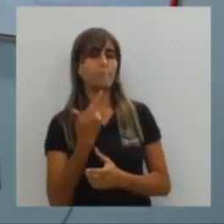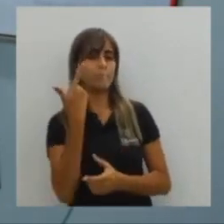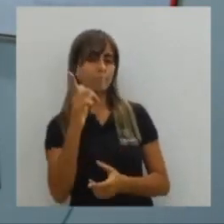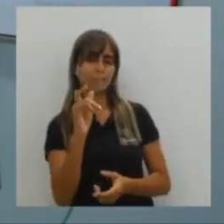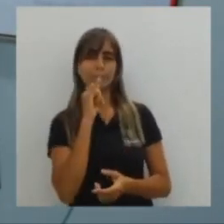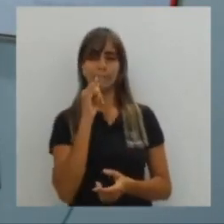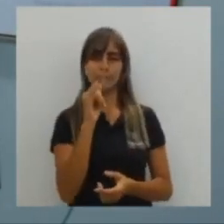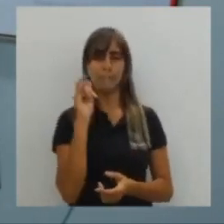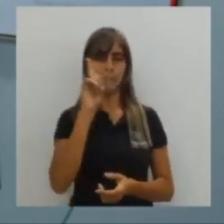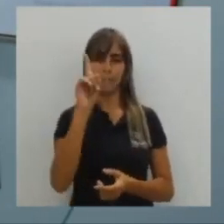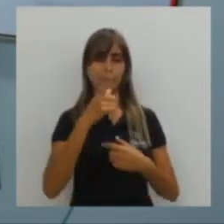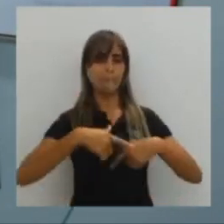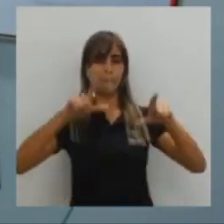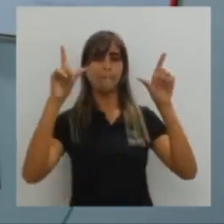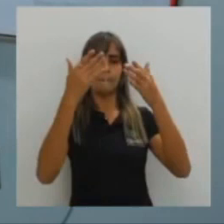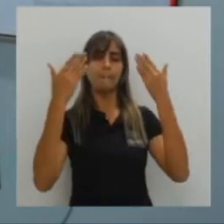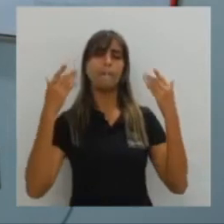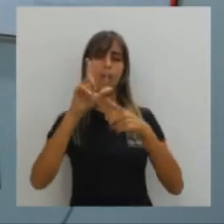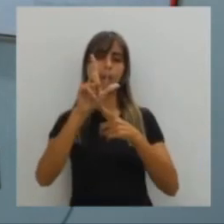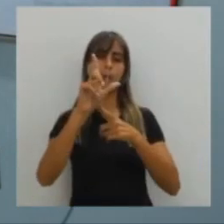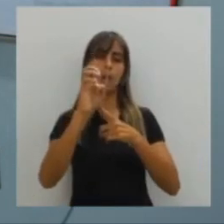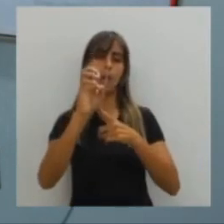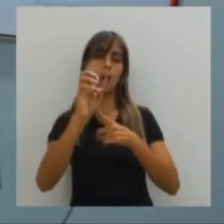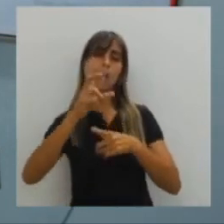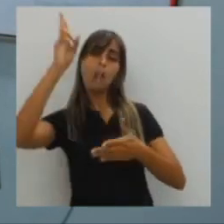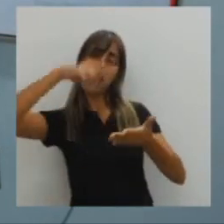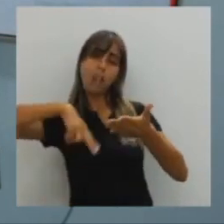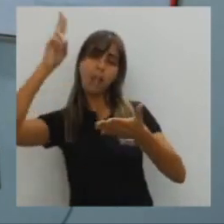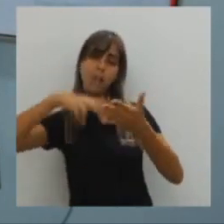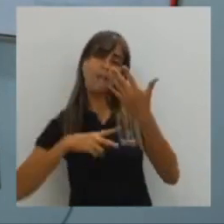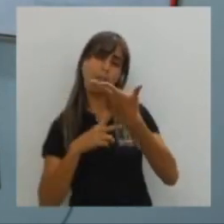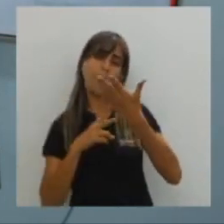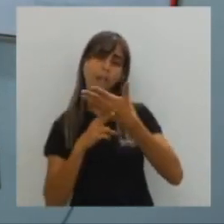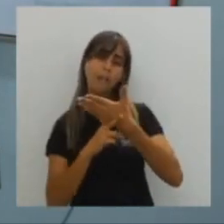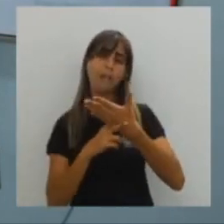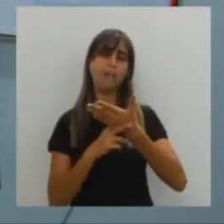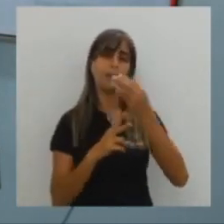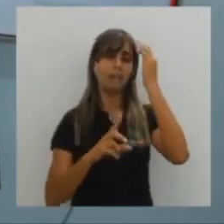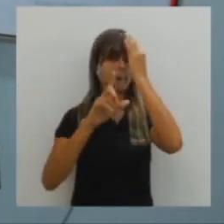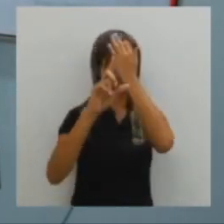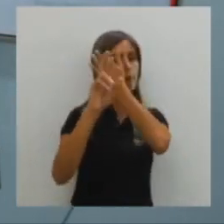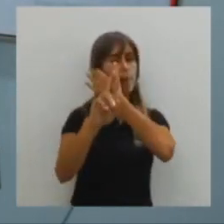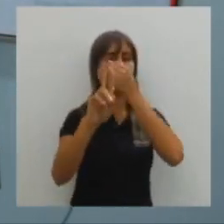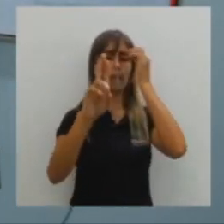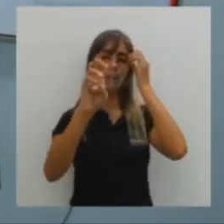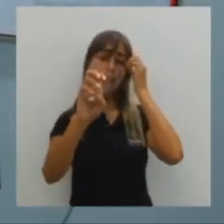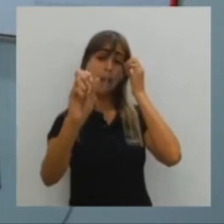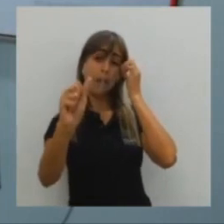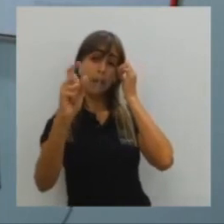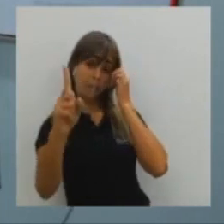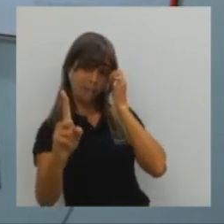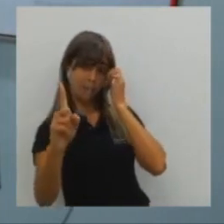bem interessante que eu não coloquei na tela de vocês, que é o verbo ler. O verbo ler, que é o verbo read, tá certo? Soletrando